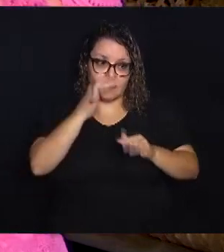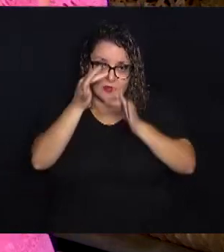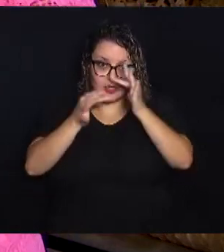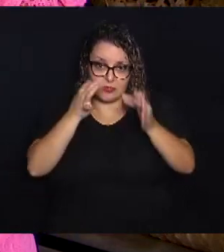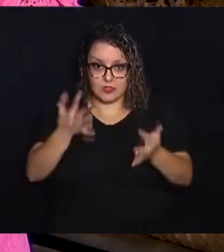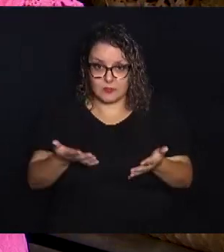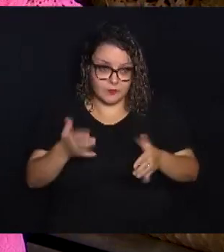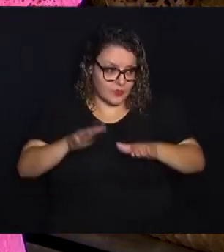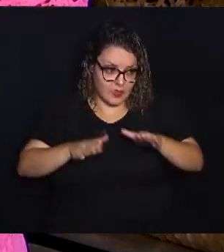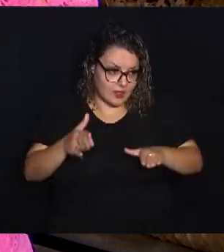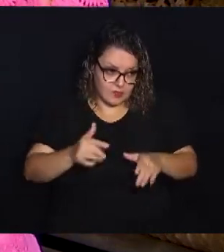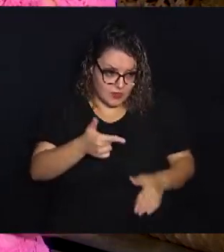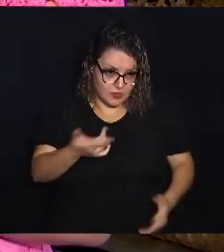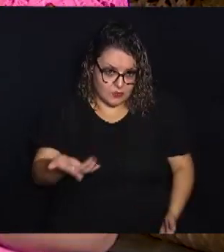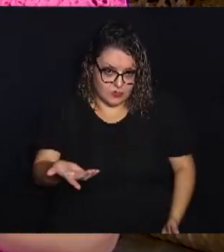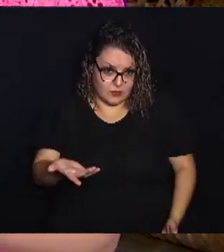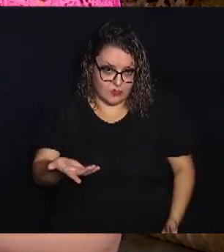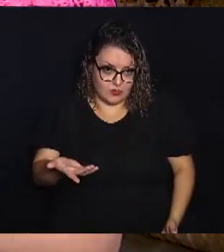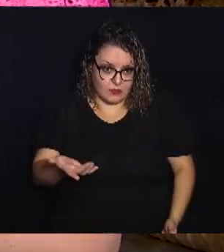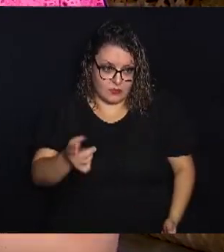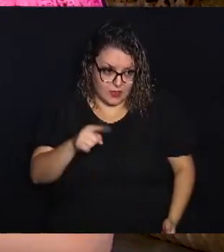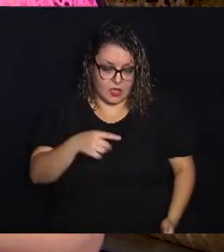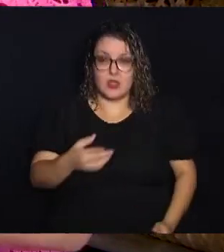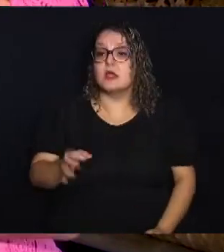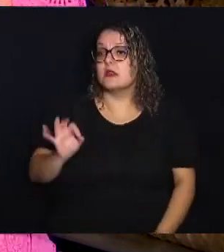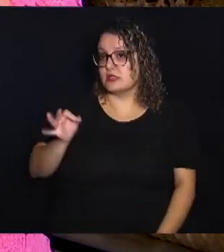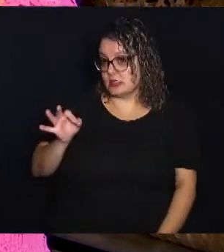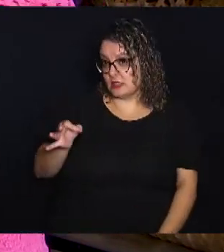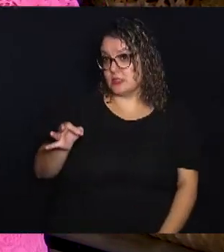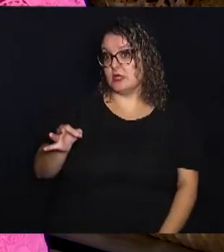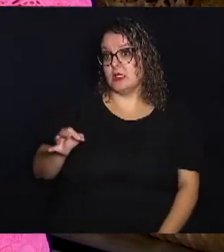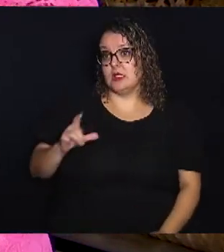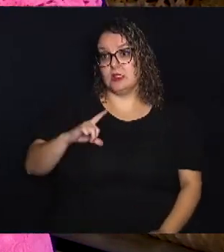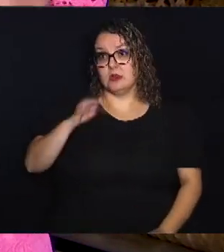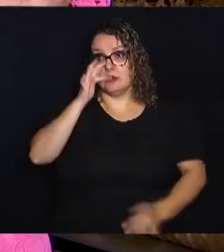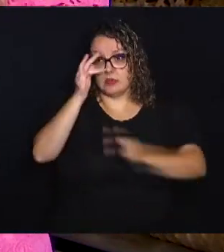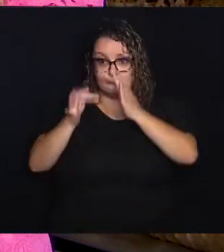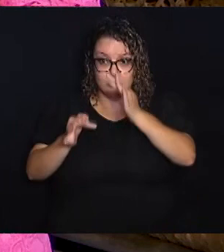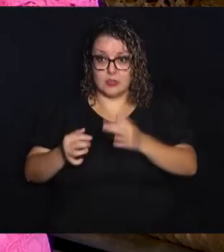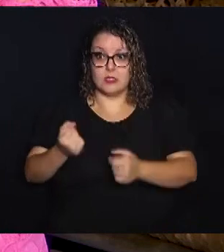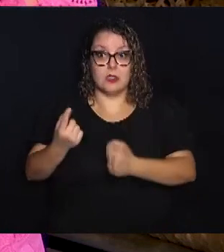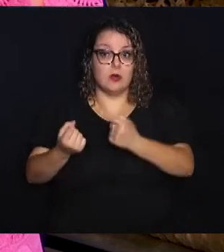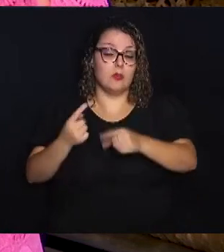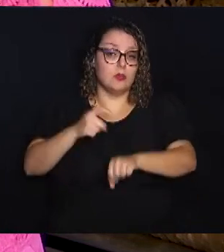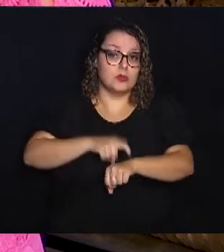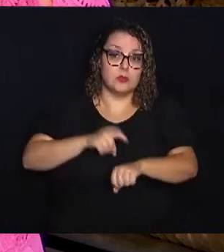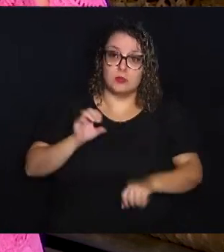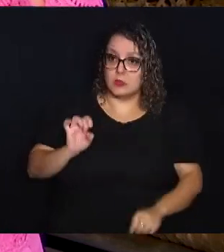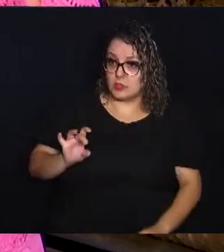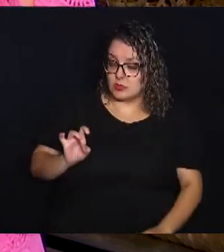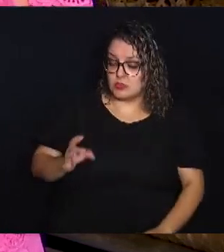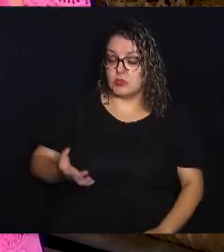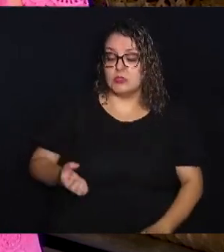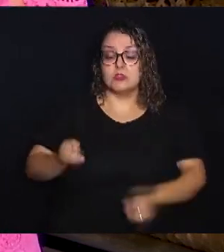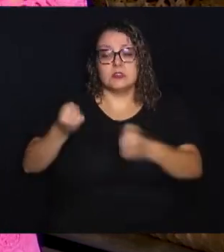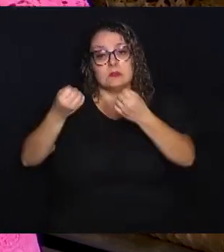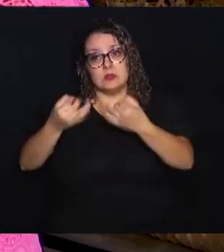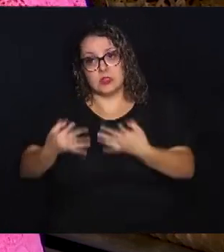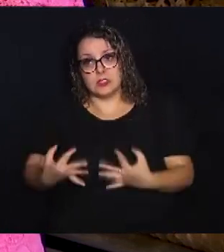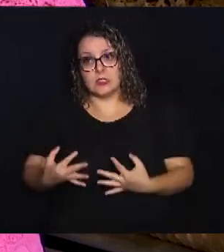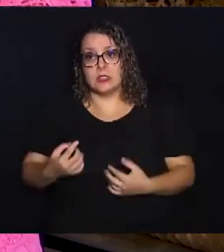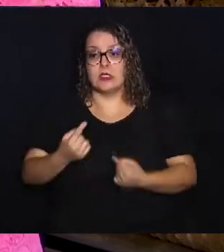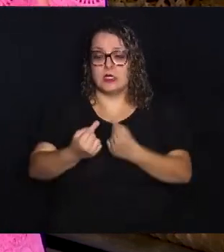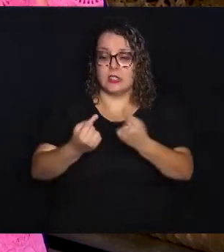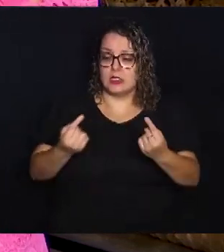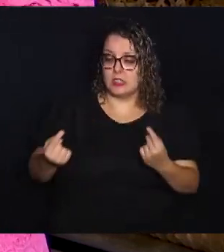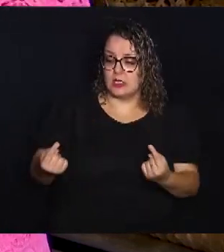flores que, dependendo da época, não tem, né, Michele? Exatamente. Tem flores que tem só em determinados momentos. E explicar para o